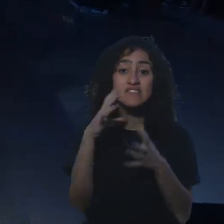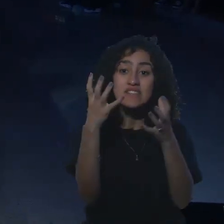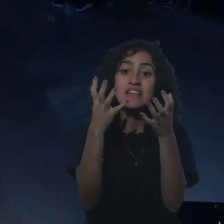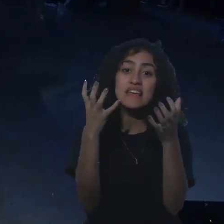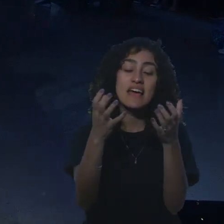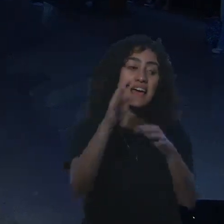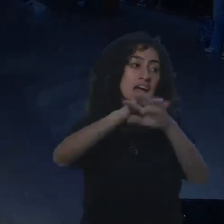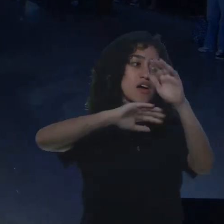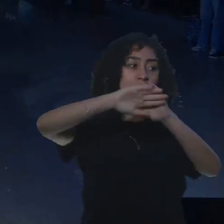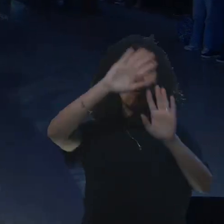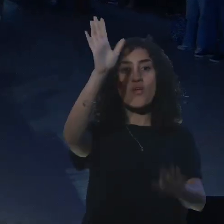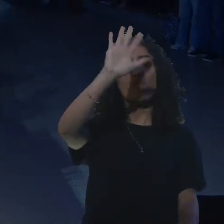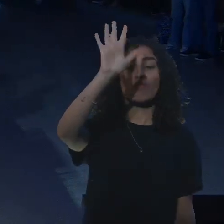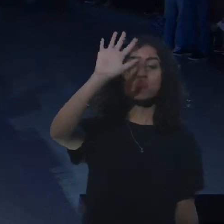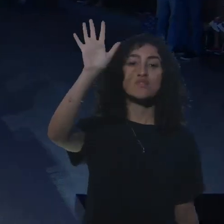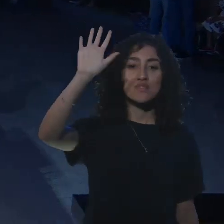ver,